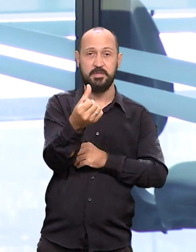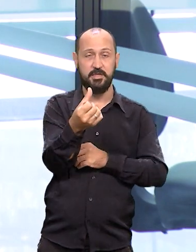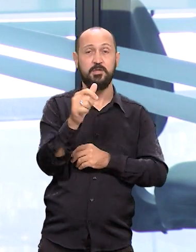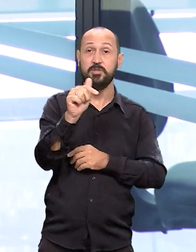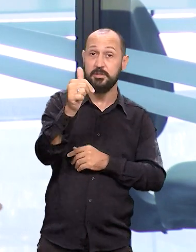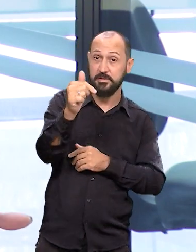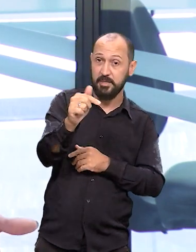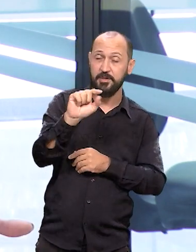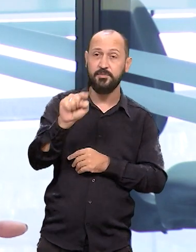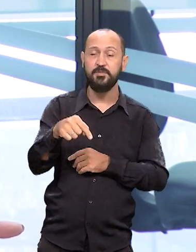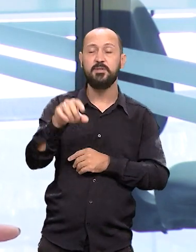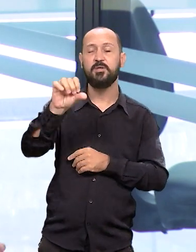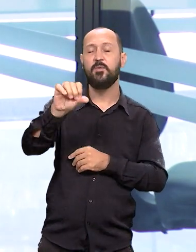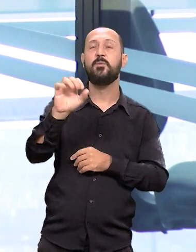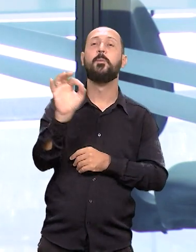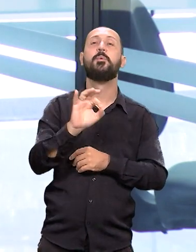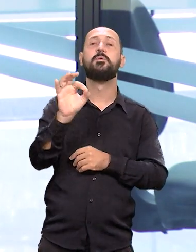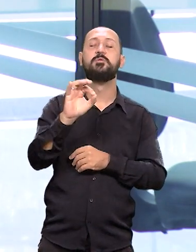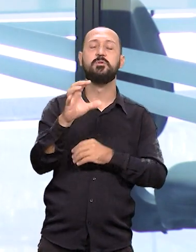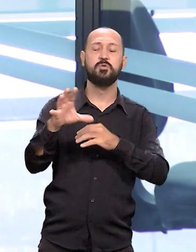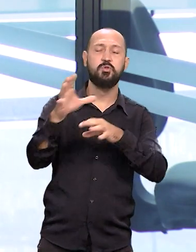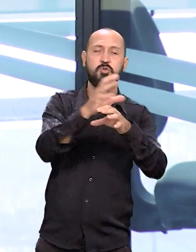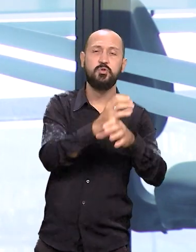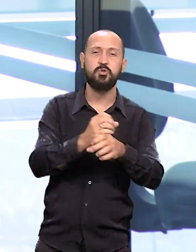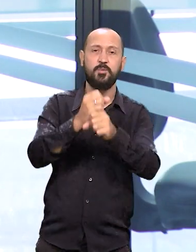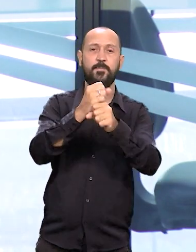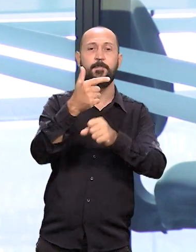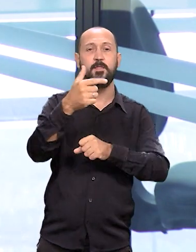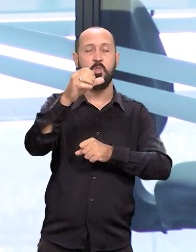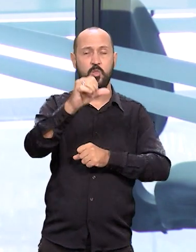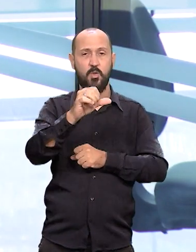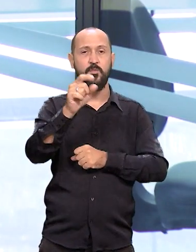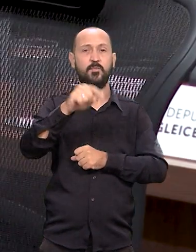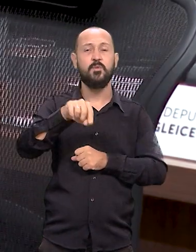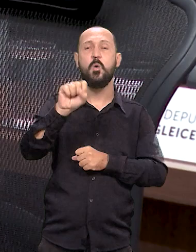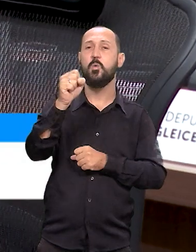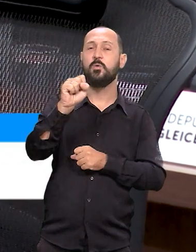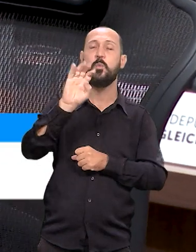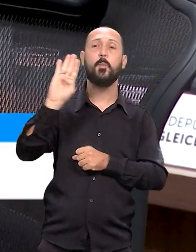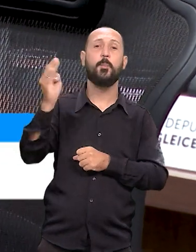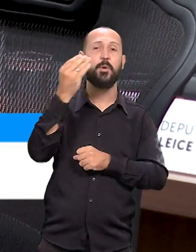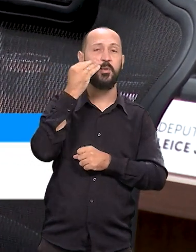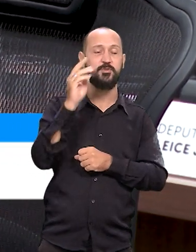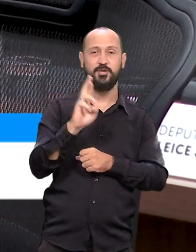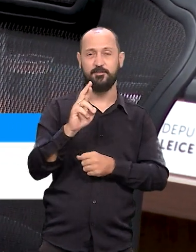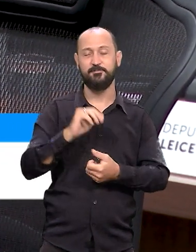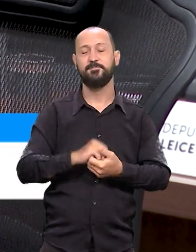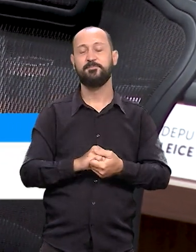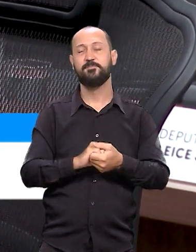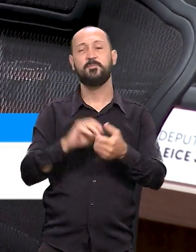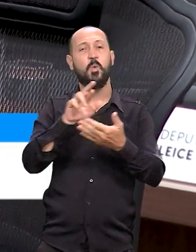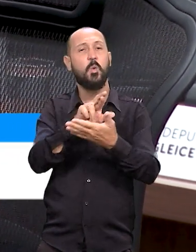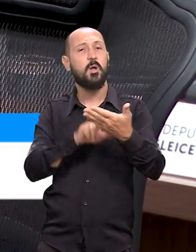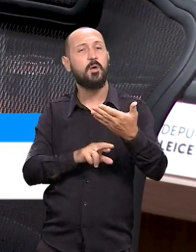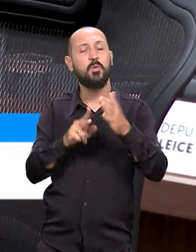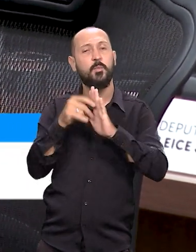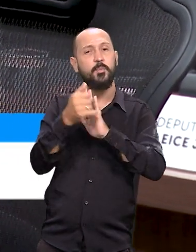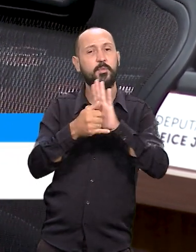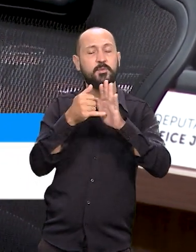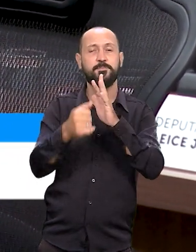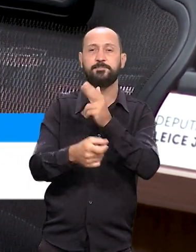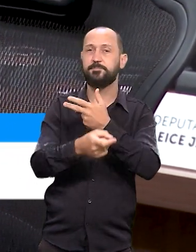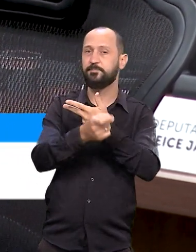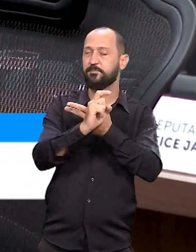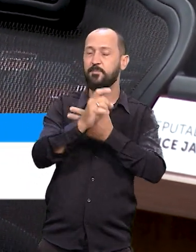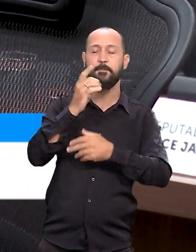17,29% em uma receita total de 29,8 bilhões de reais. O relator do projeto do Poder Executivo, deputado